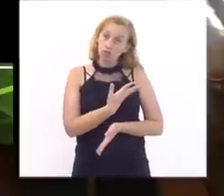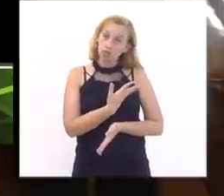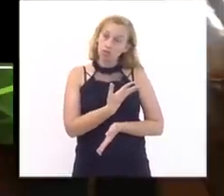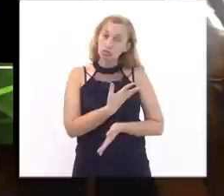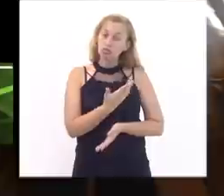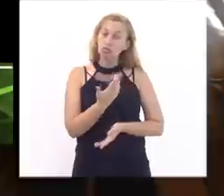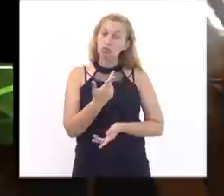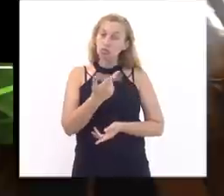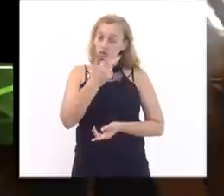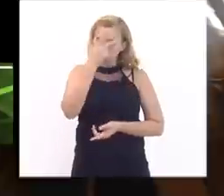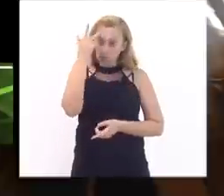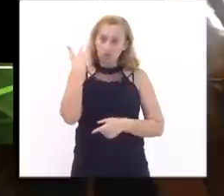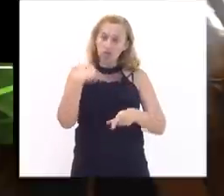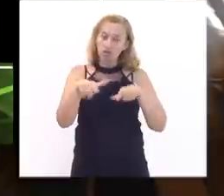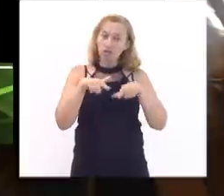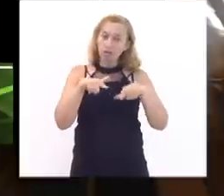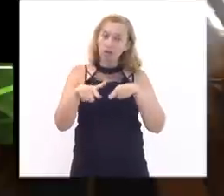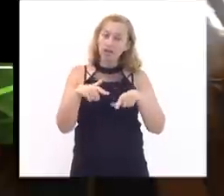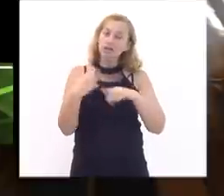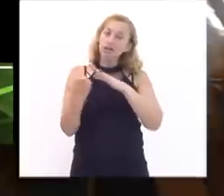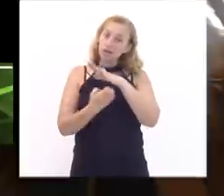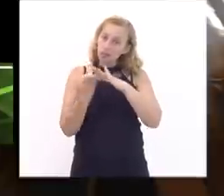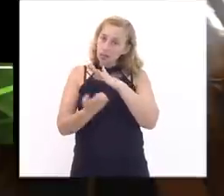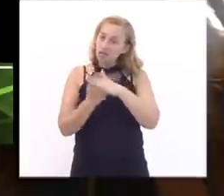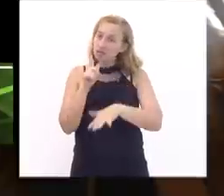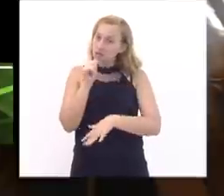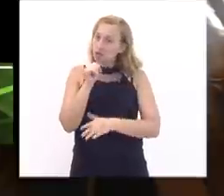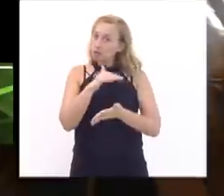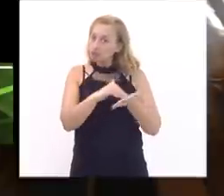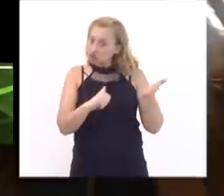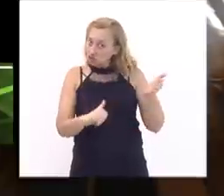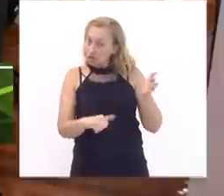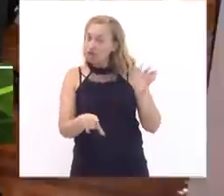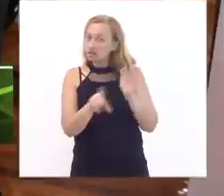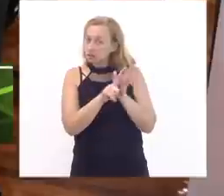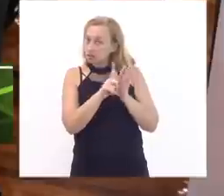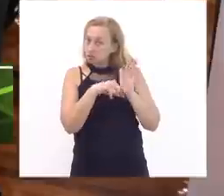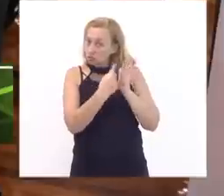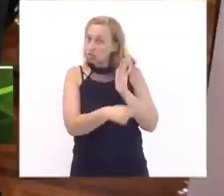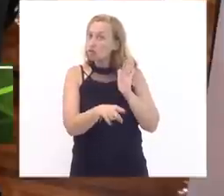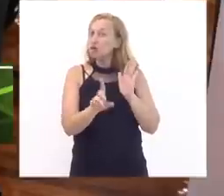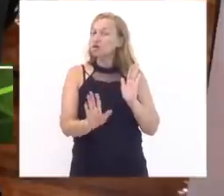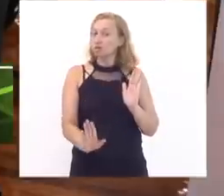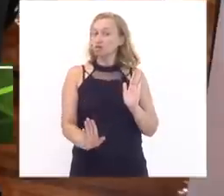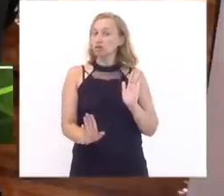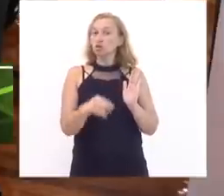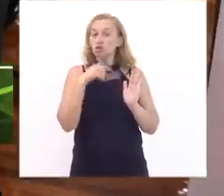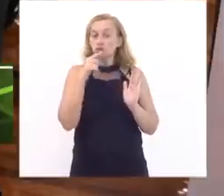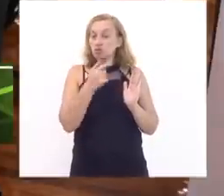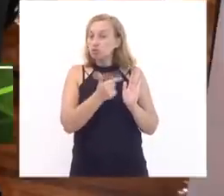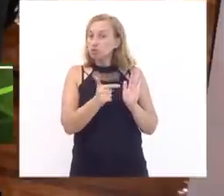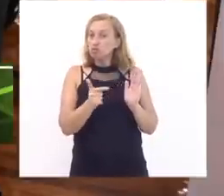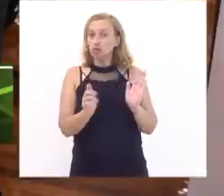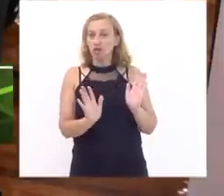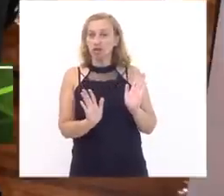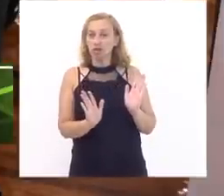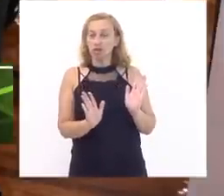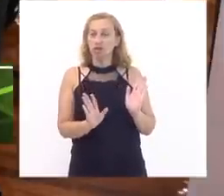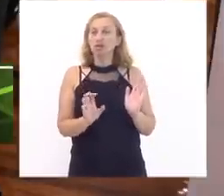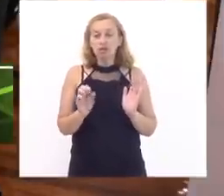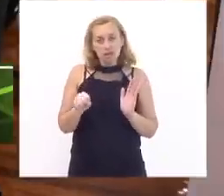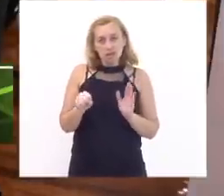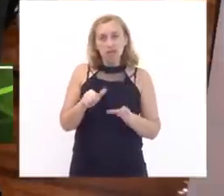Nós temos posição firmada pela derrubada do veto. Ok. Não, não tem acordo. Não, a gente tem que ir para o